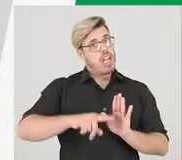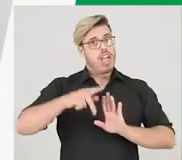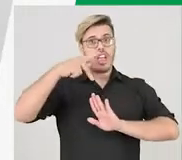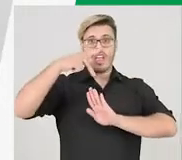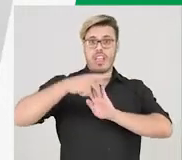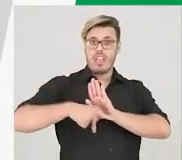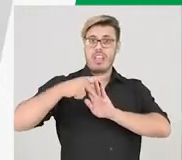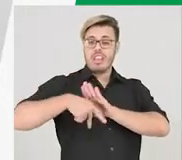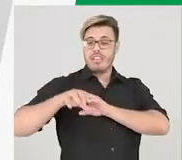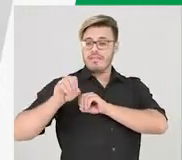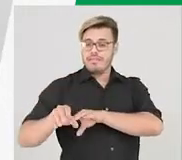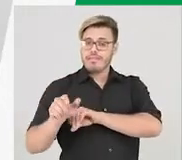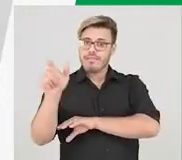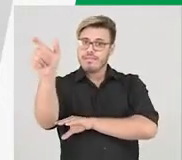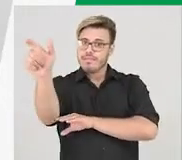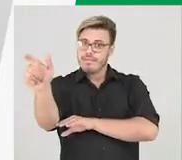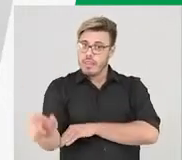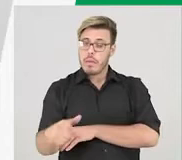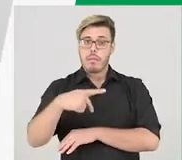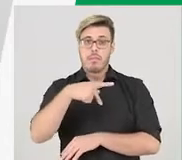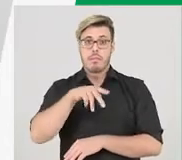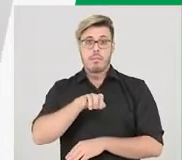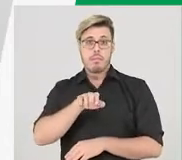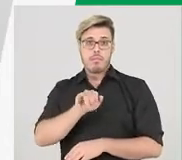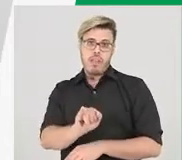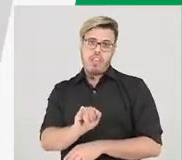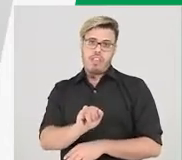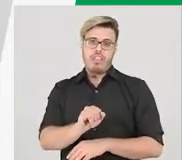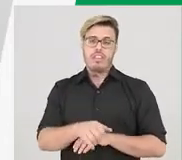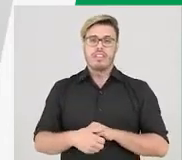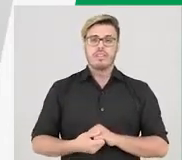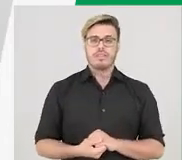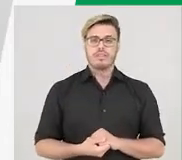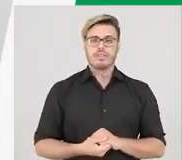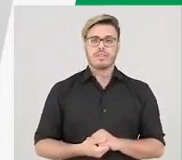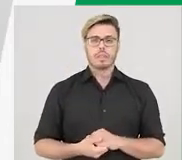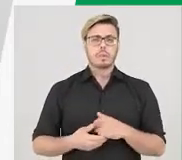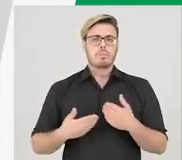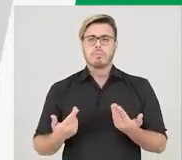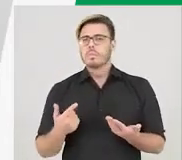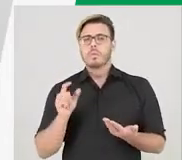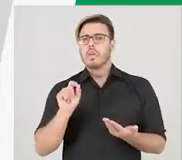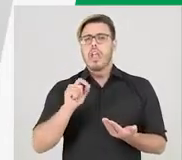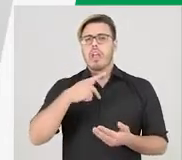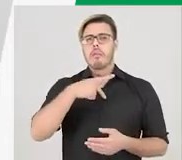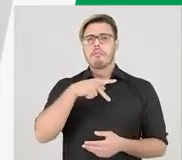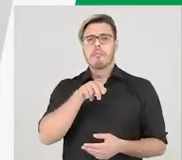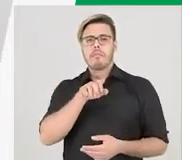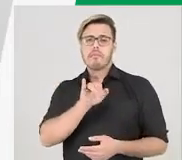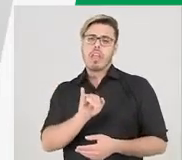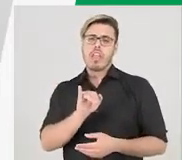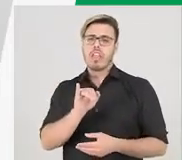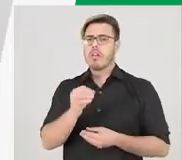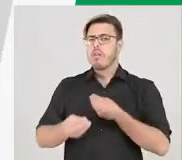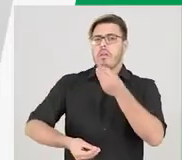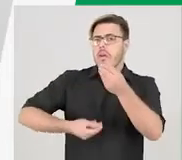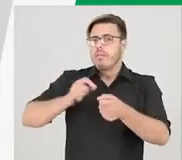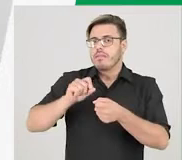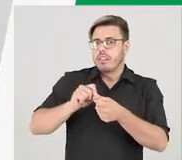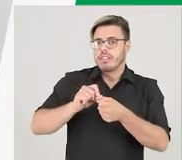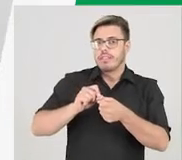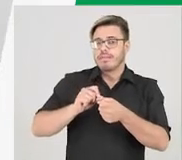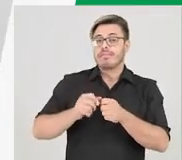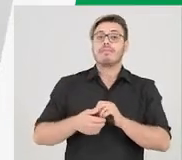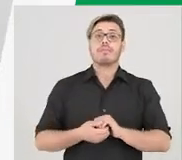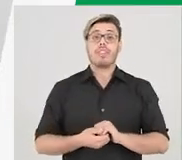O que é, então, o Plano Educacional Individualizado? Como é que eu vou fazer? Ele é um registro escrito, mas eu sei